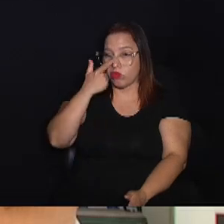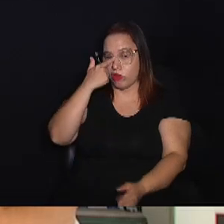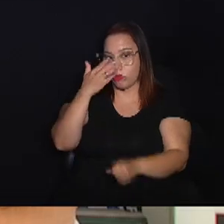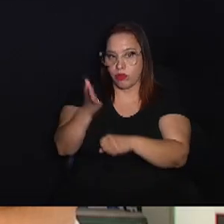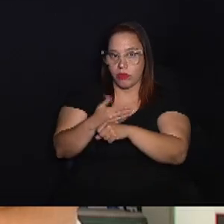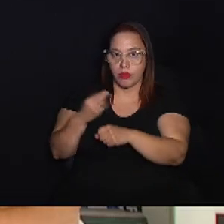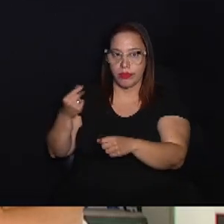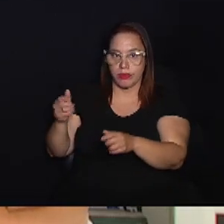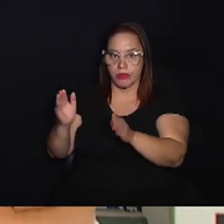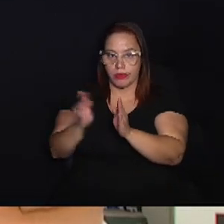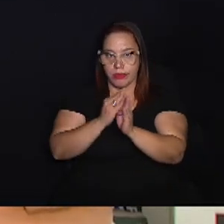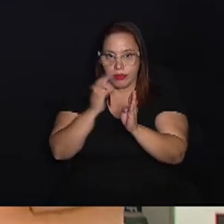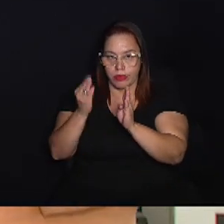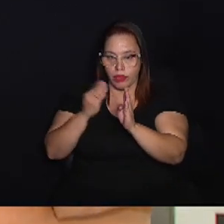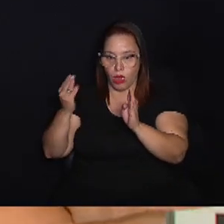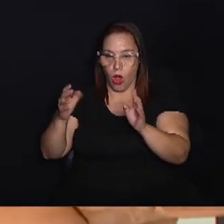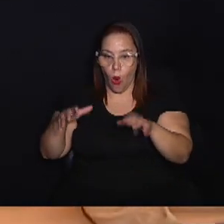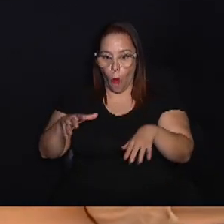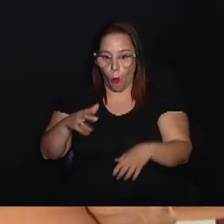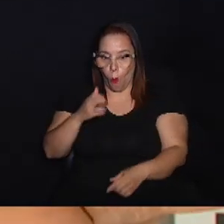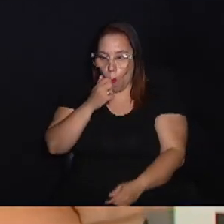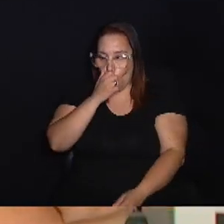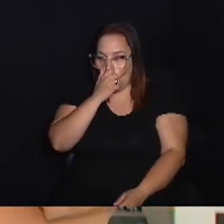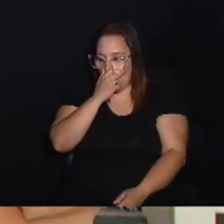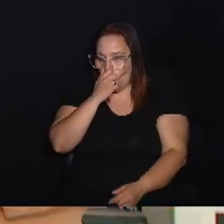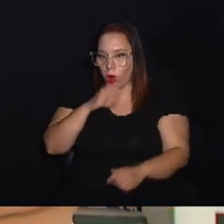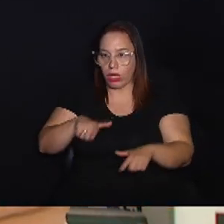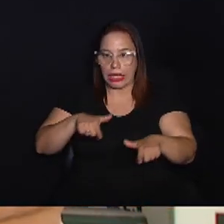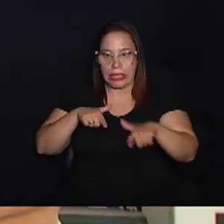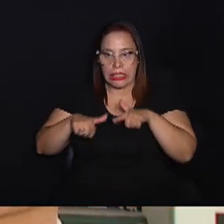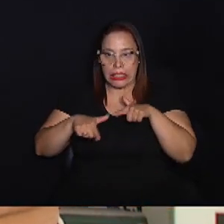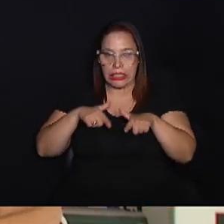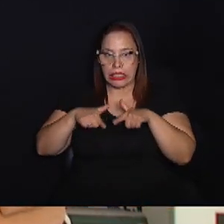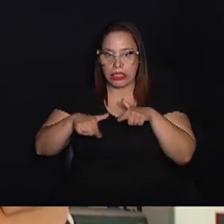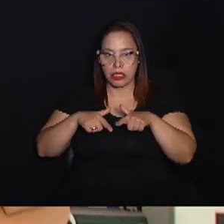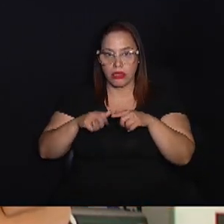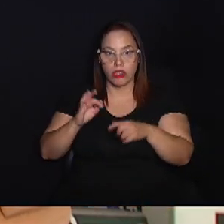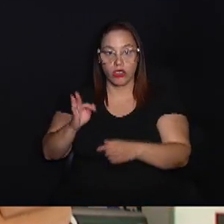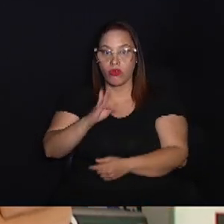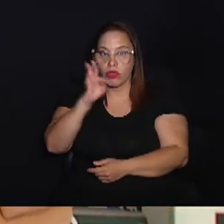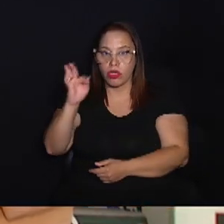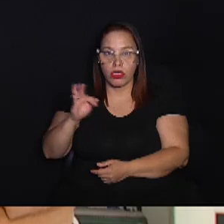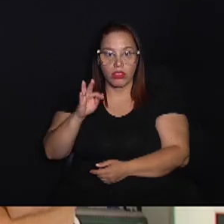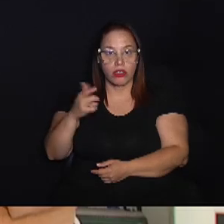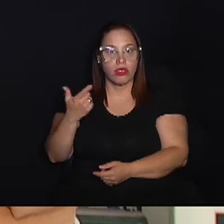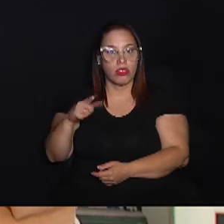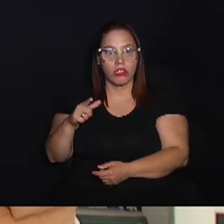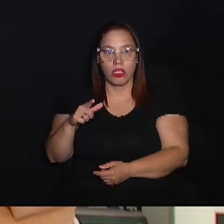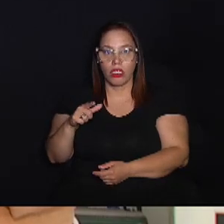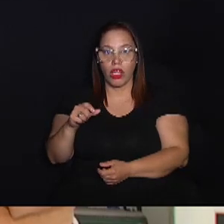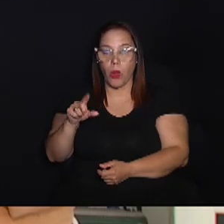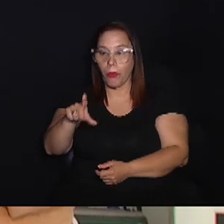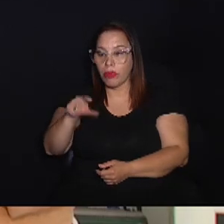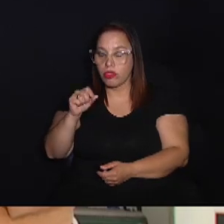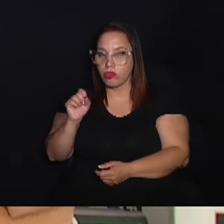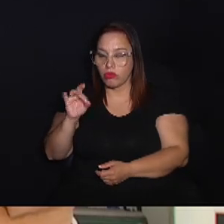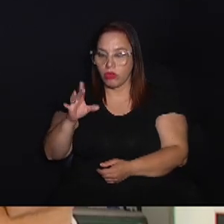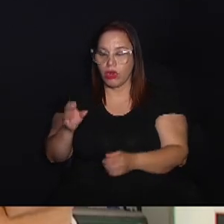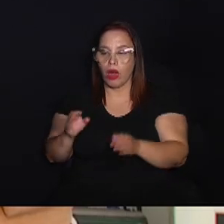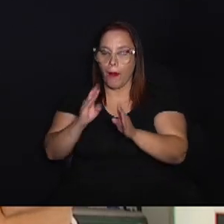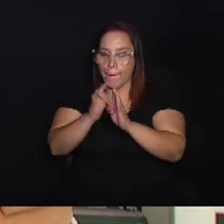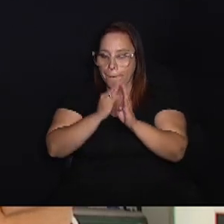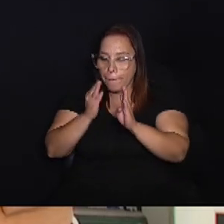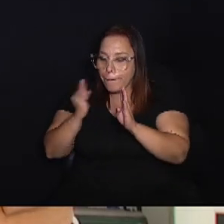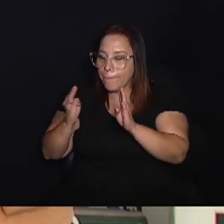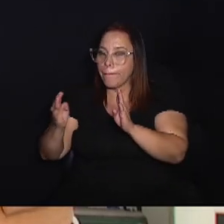Antigamente, a biblioteca era lotada. Se você precisava fazer um trabalho de faculdade, você não tinha outra opção a não ser a biblioteca,